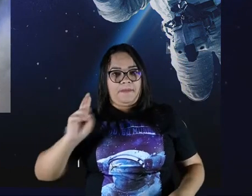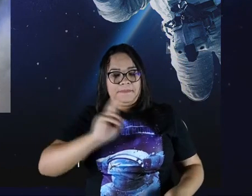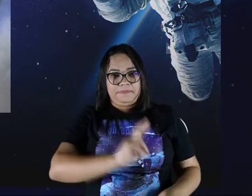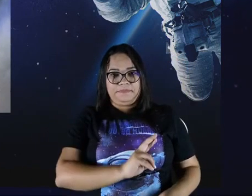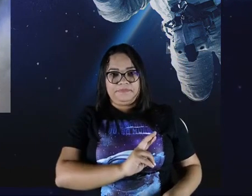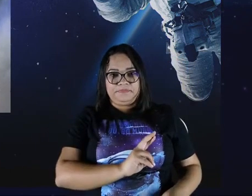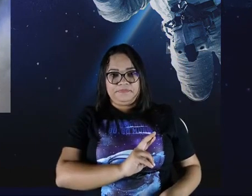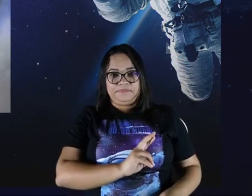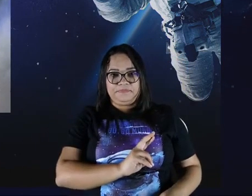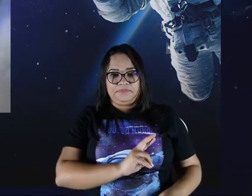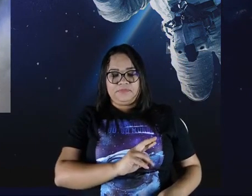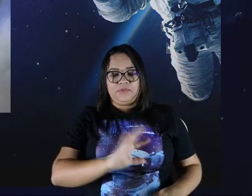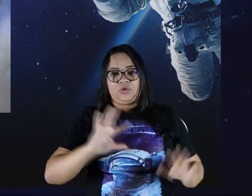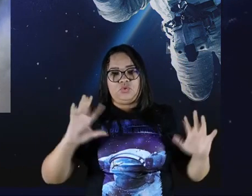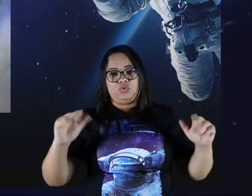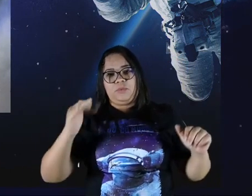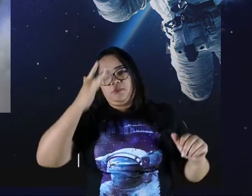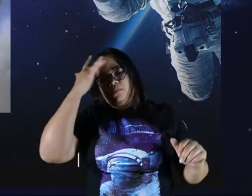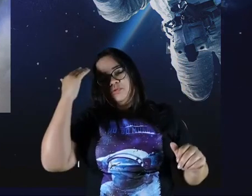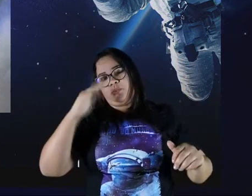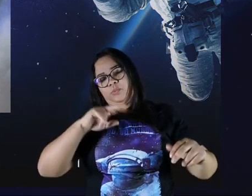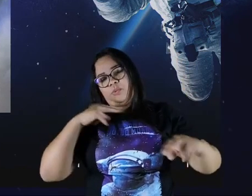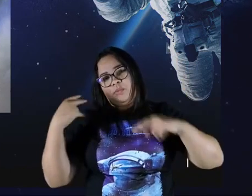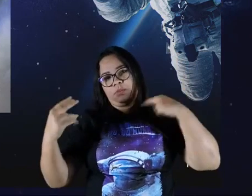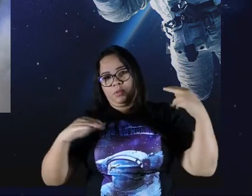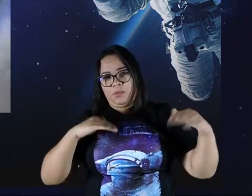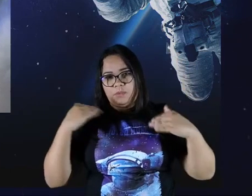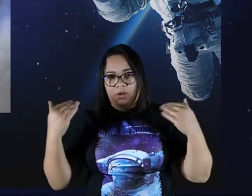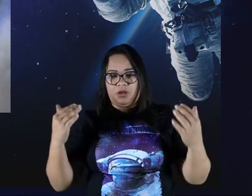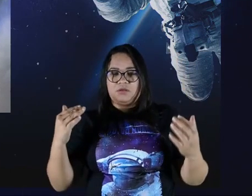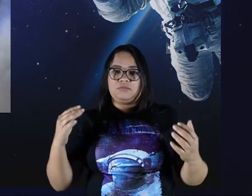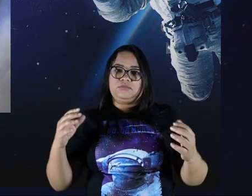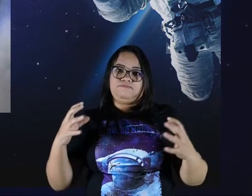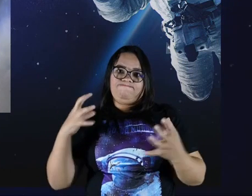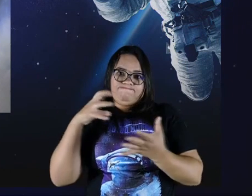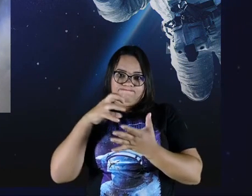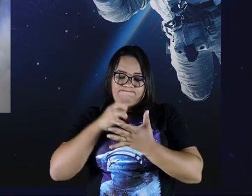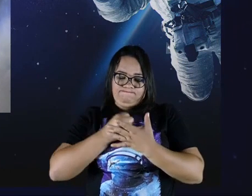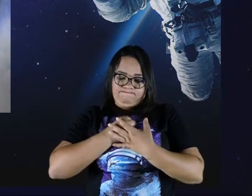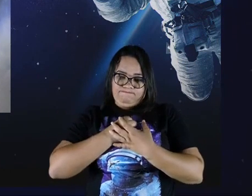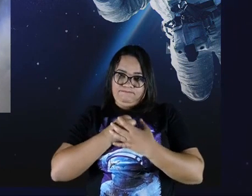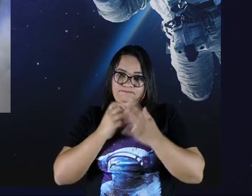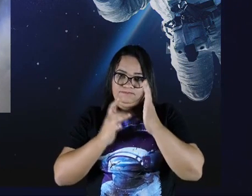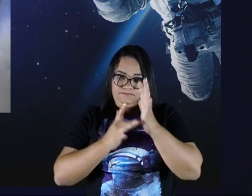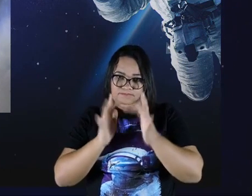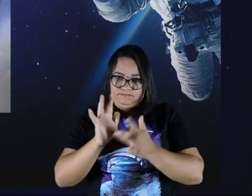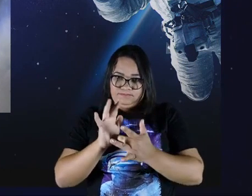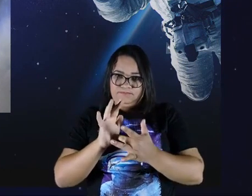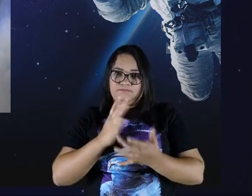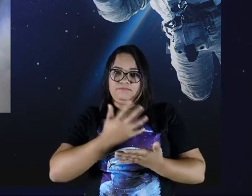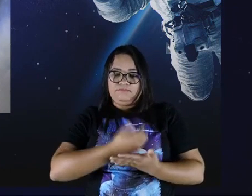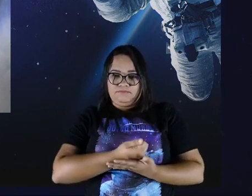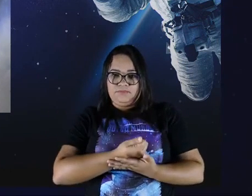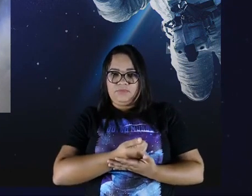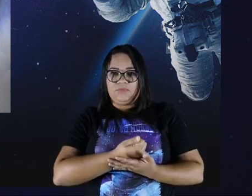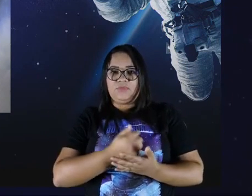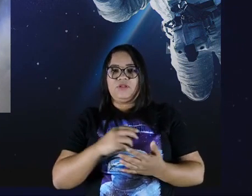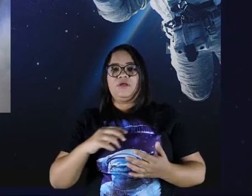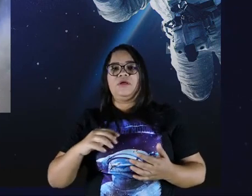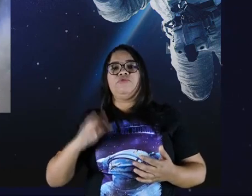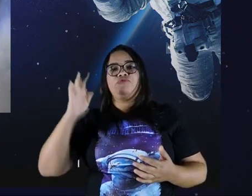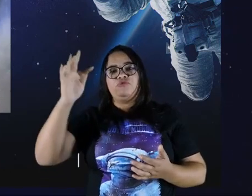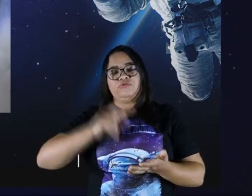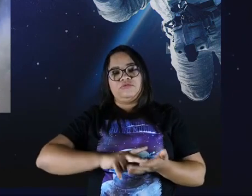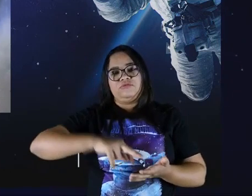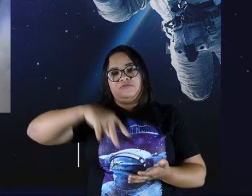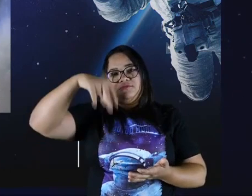representa os mortos em Cristo que ressuscitarão e estarão no céu, porque ele já